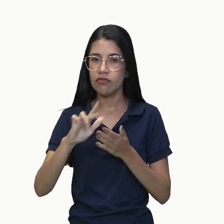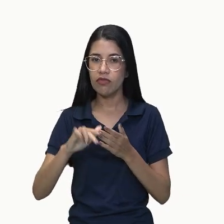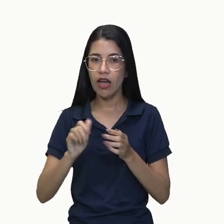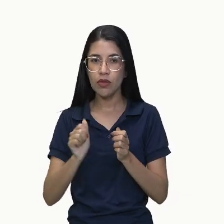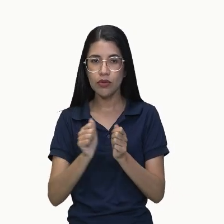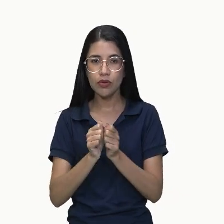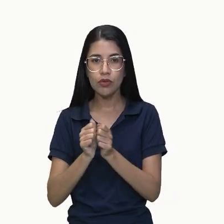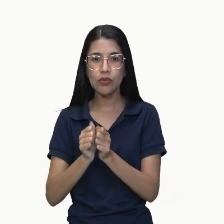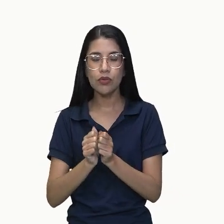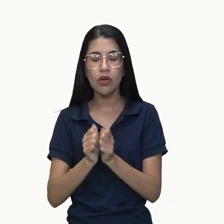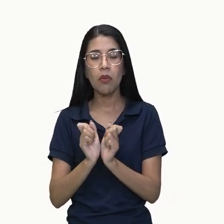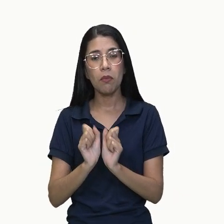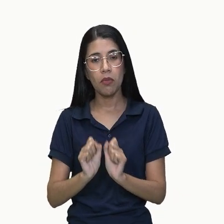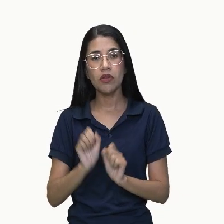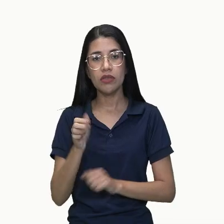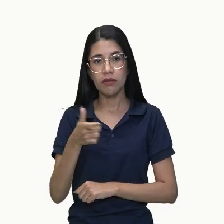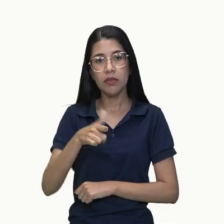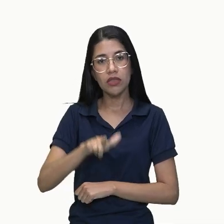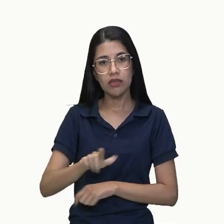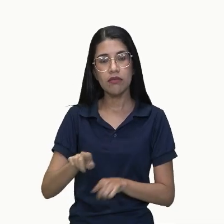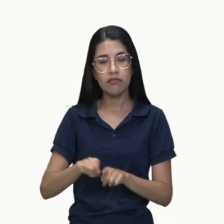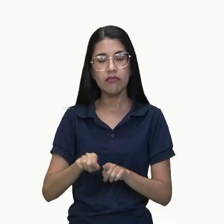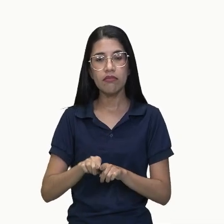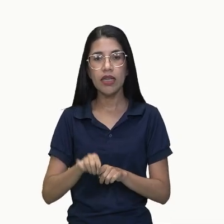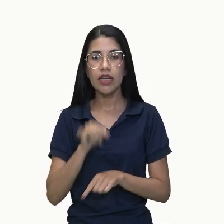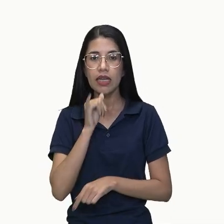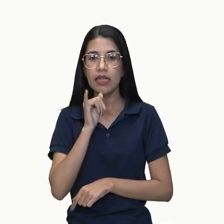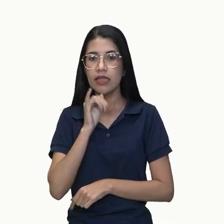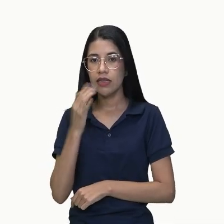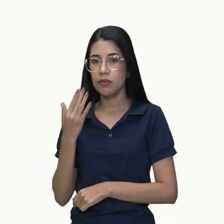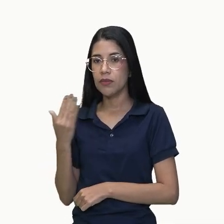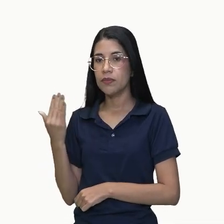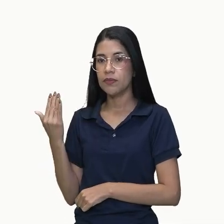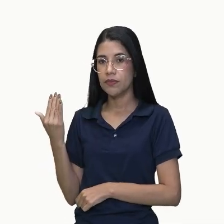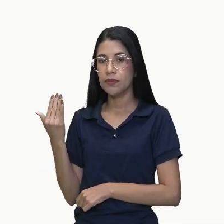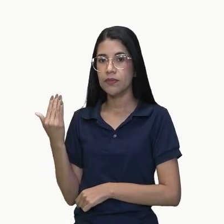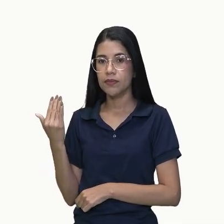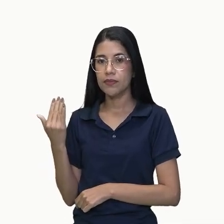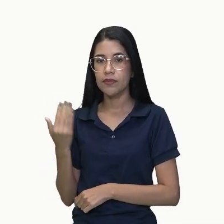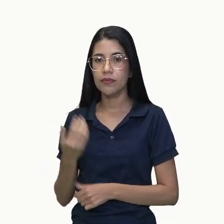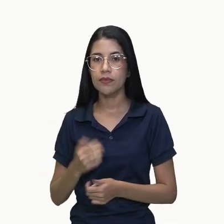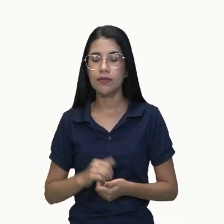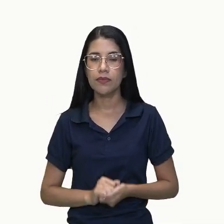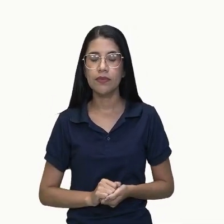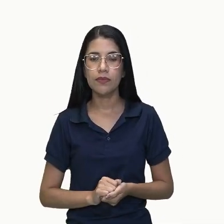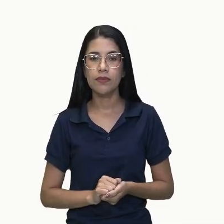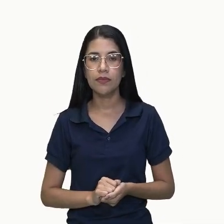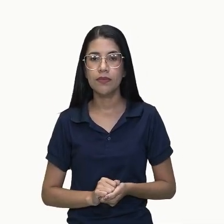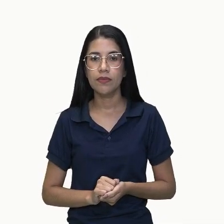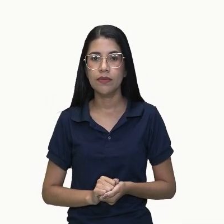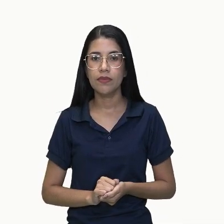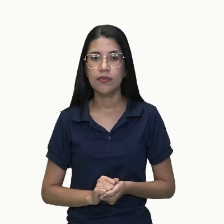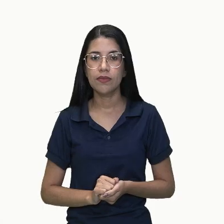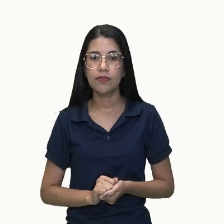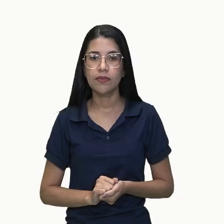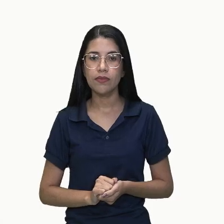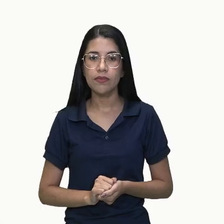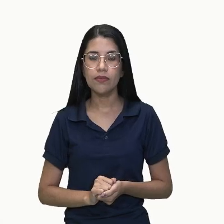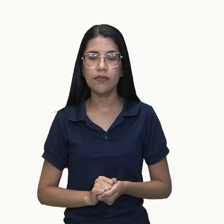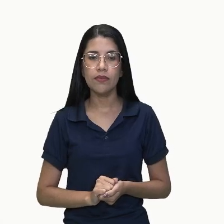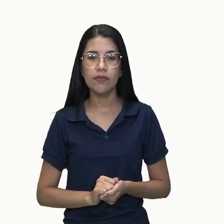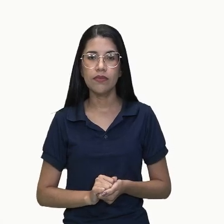se repetem? Sim, olha. Aqui, aqui, né? Deixa eu ver se tem mais alguma dessa aqui. Não